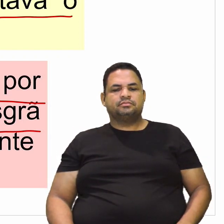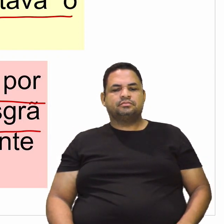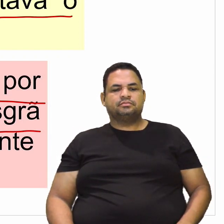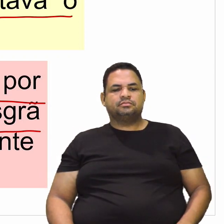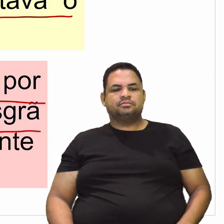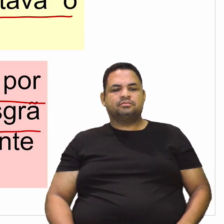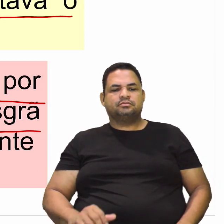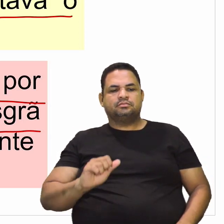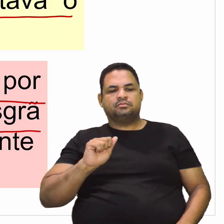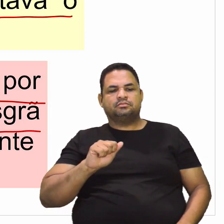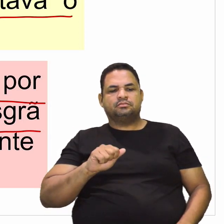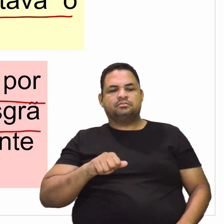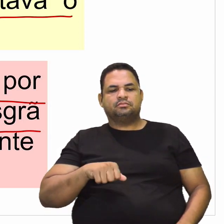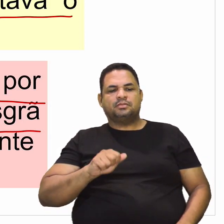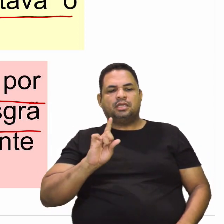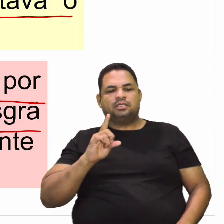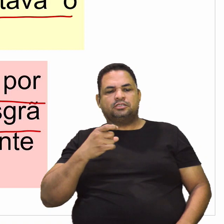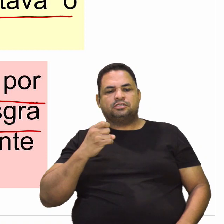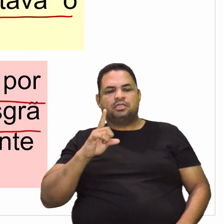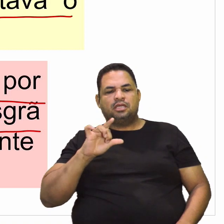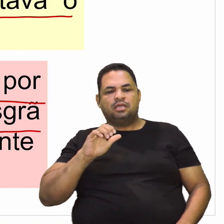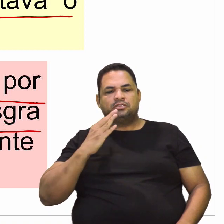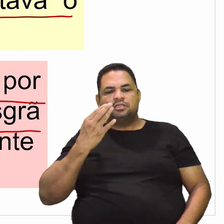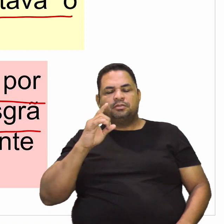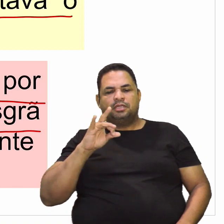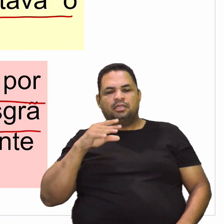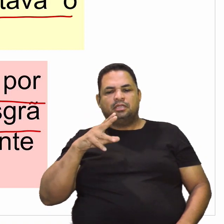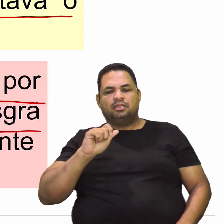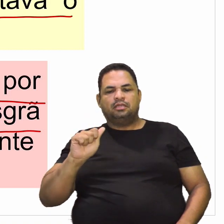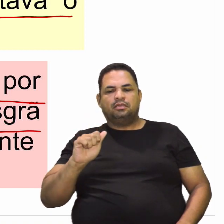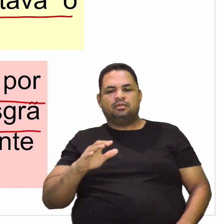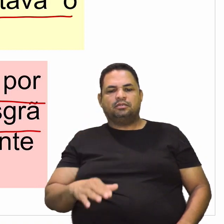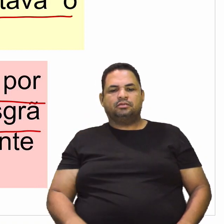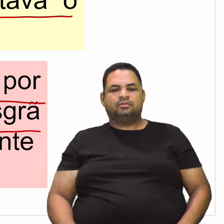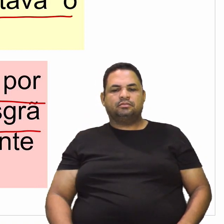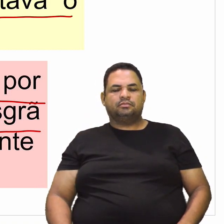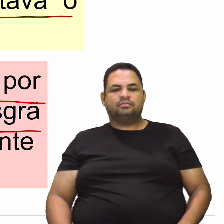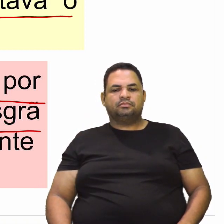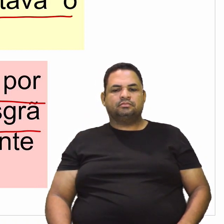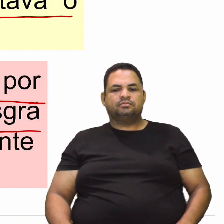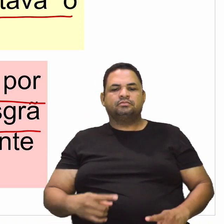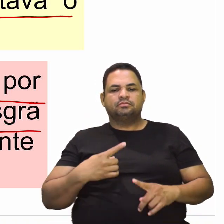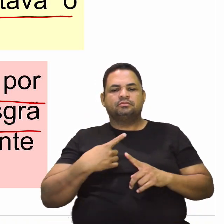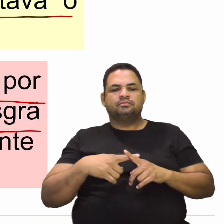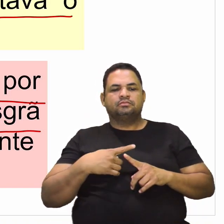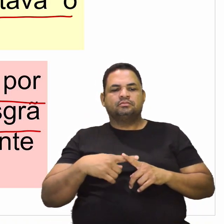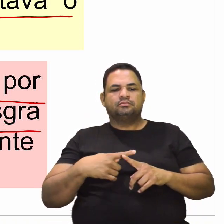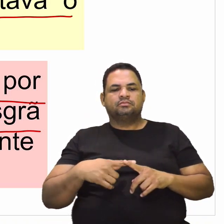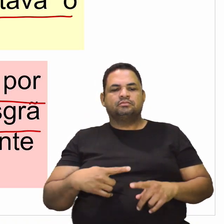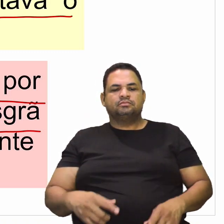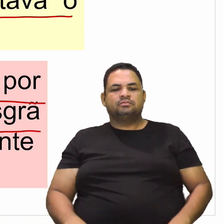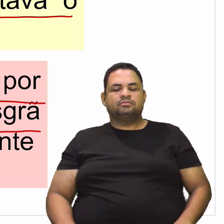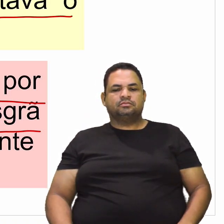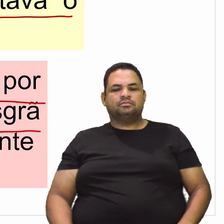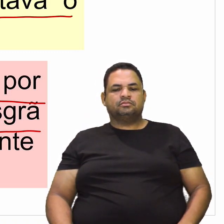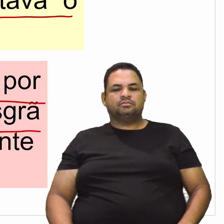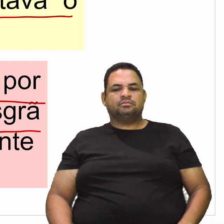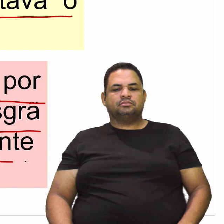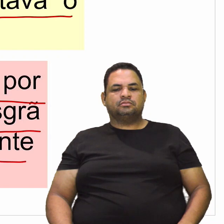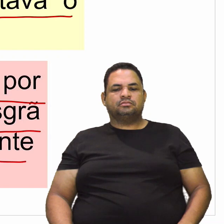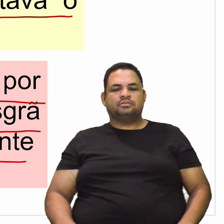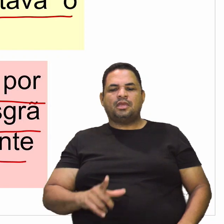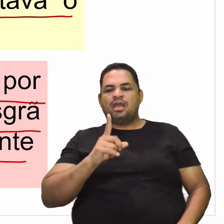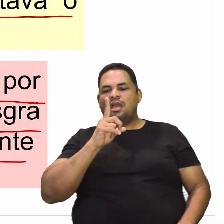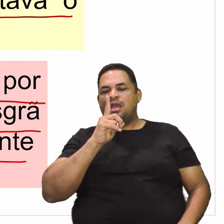ou Aix-la-Chapelle. Por quê, professor? Porque lá tinha